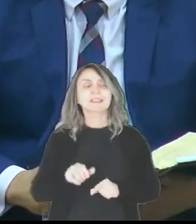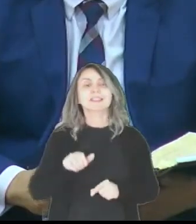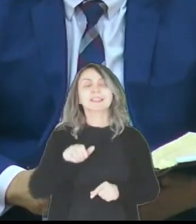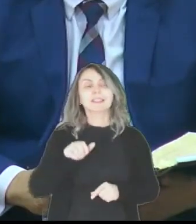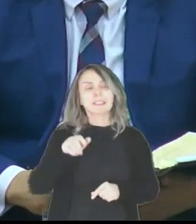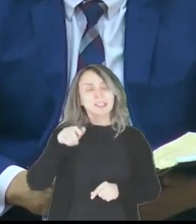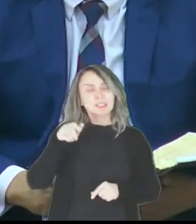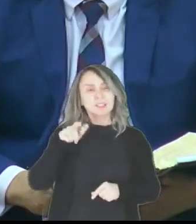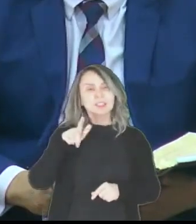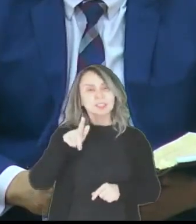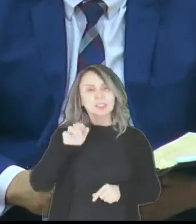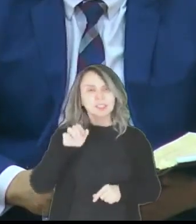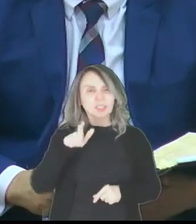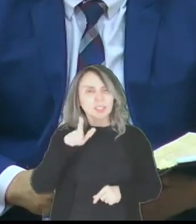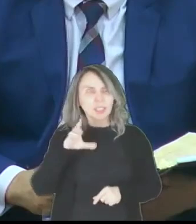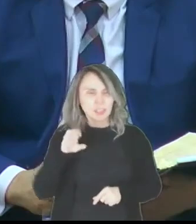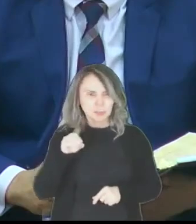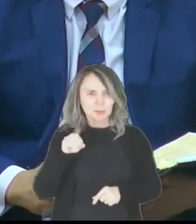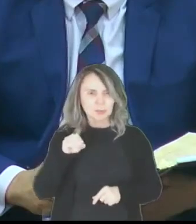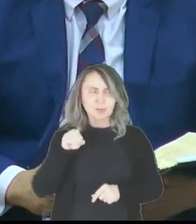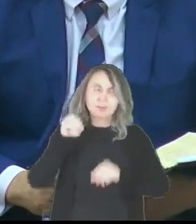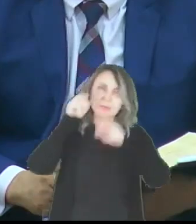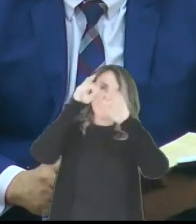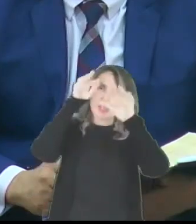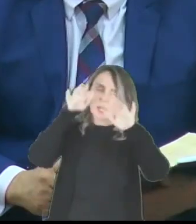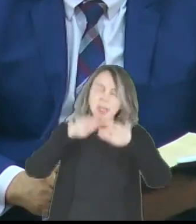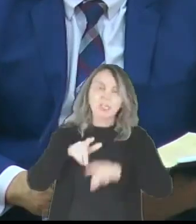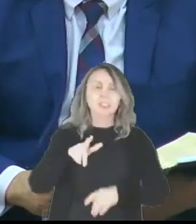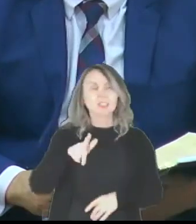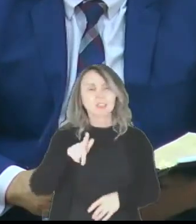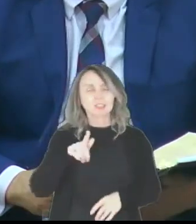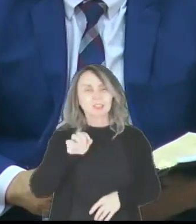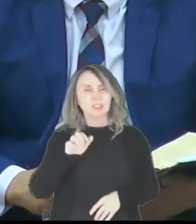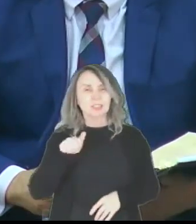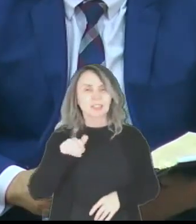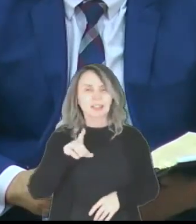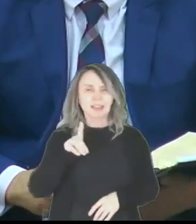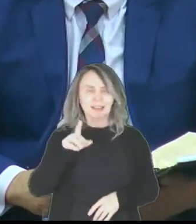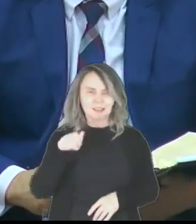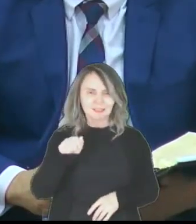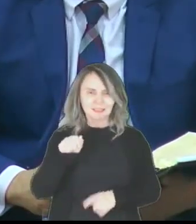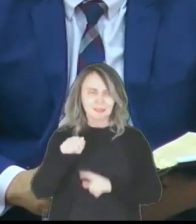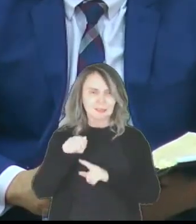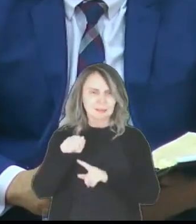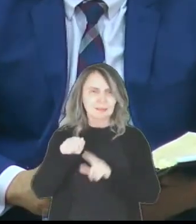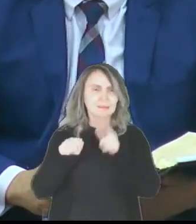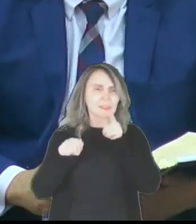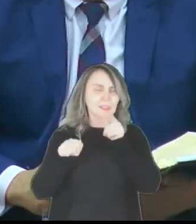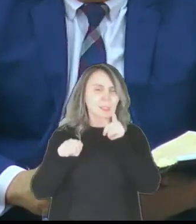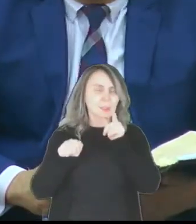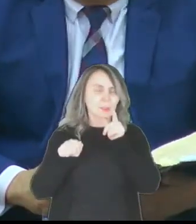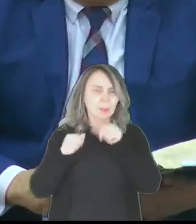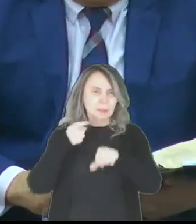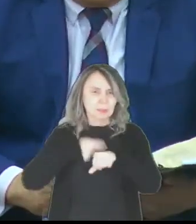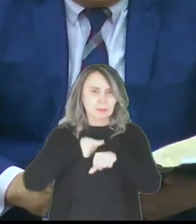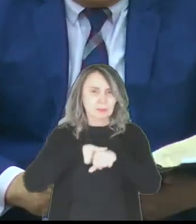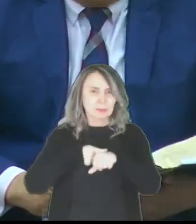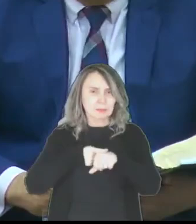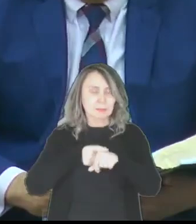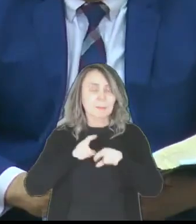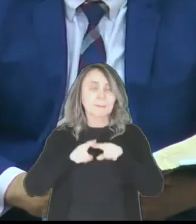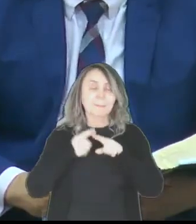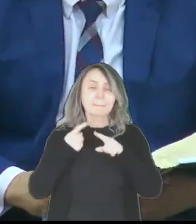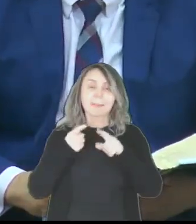geada, ela desce do céu, glória a Deus, purificada. Louvado seja o nome do Senhor. E é interessante